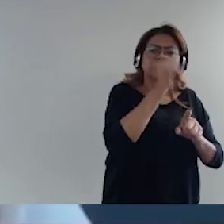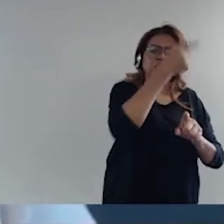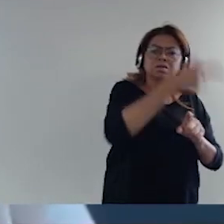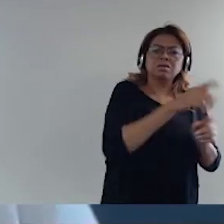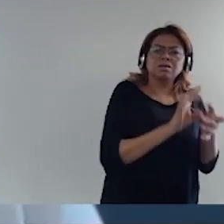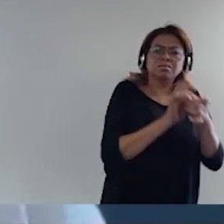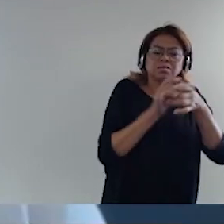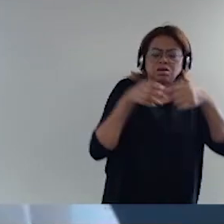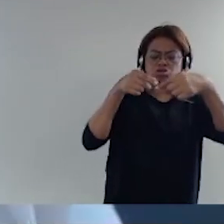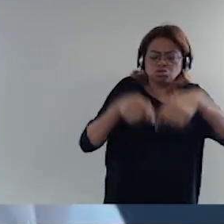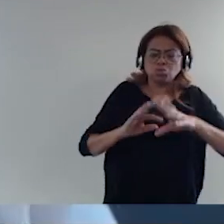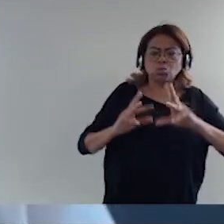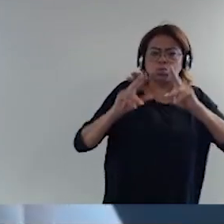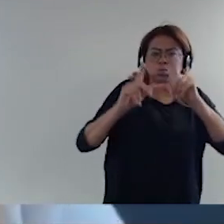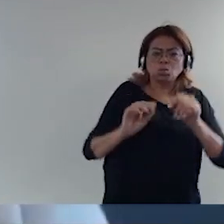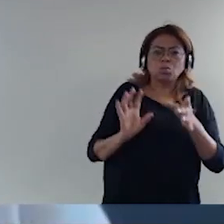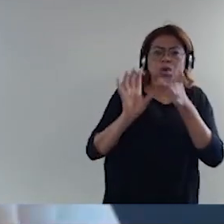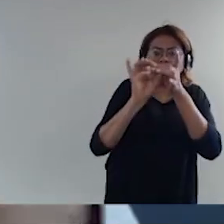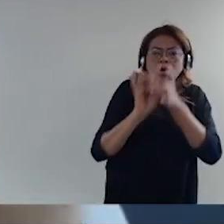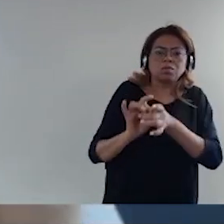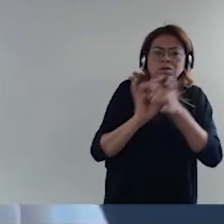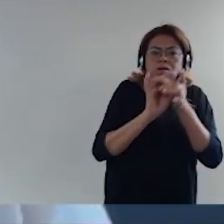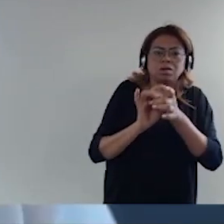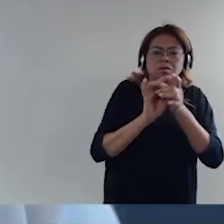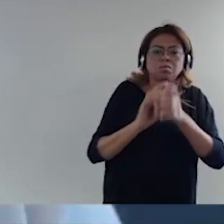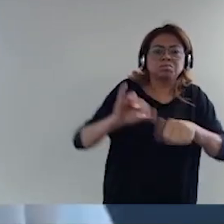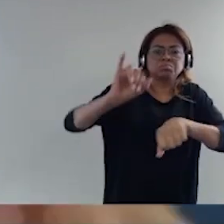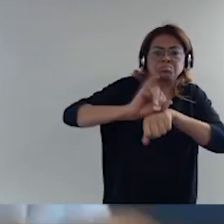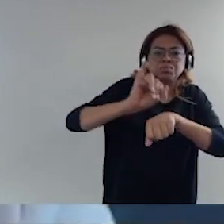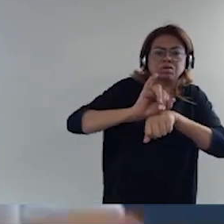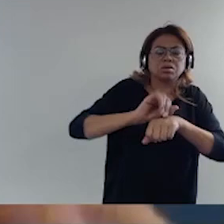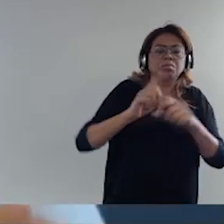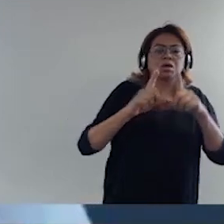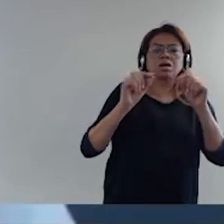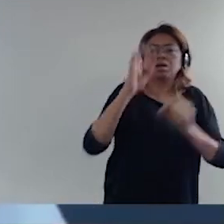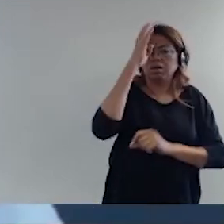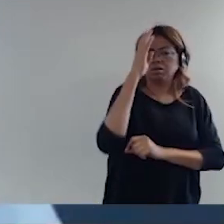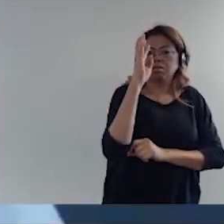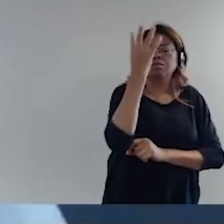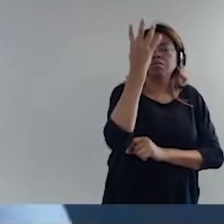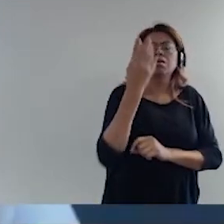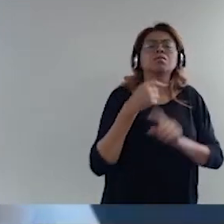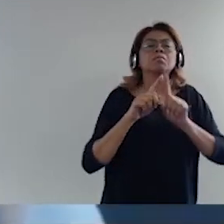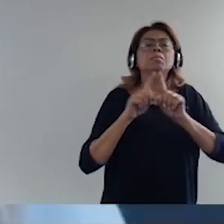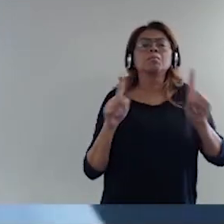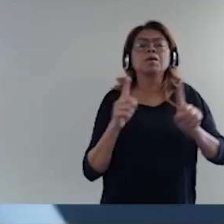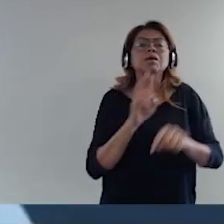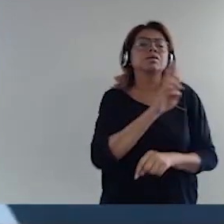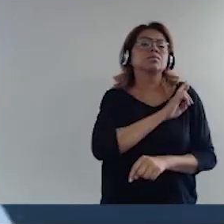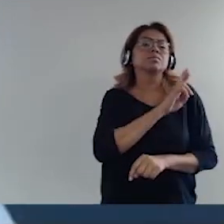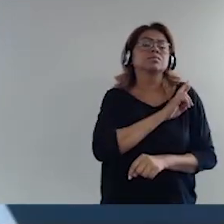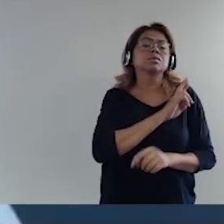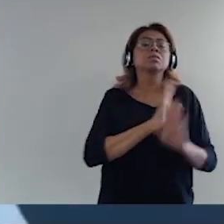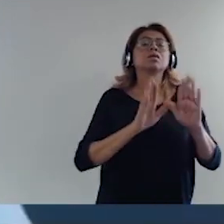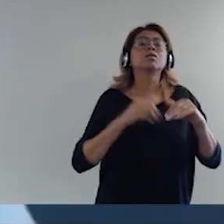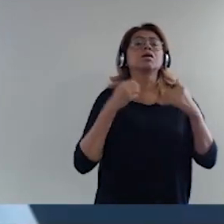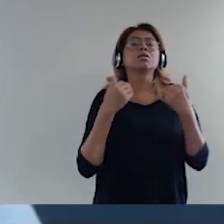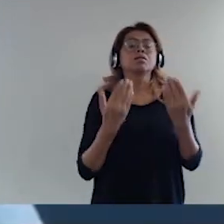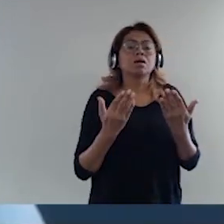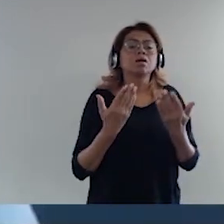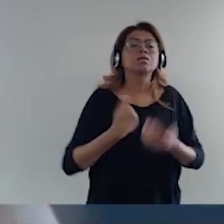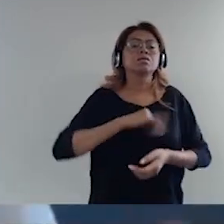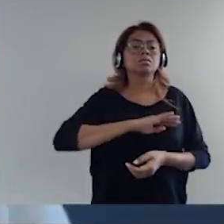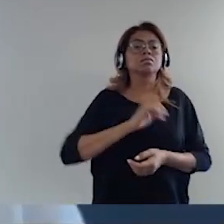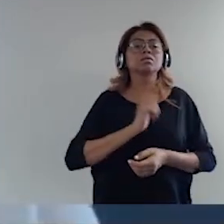67% da carga tributária está nas mãos da União. E no lado das atribuições? Do lado das atribuições, nós